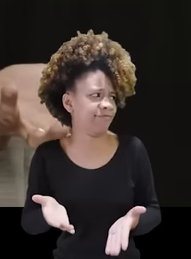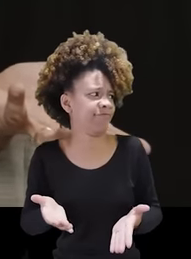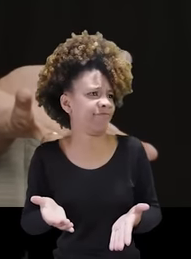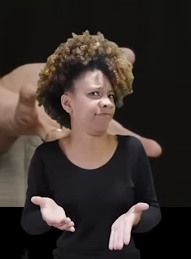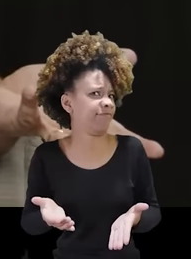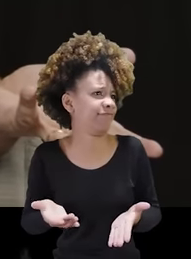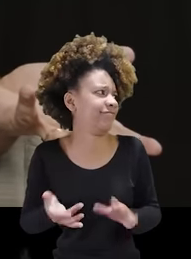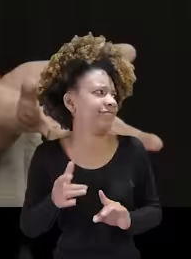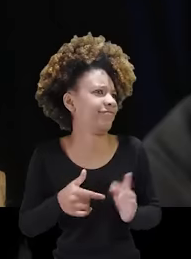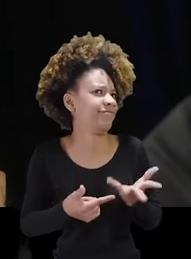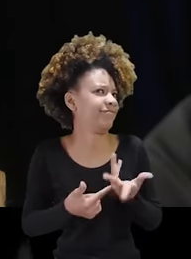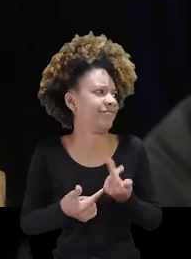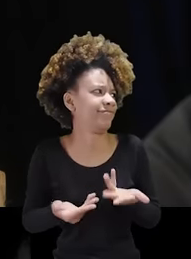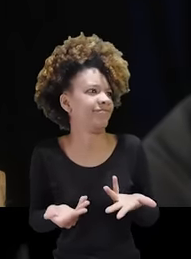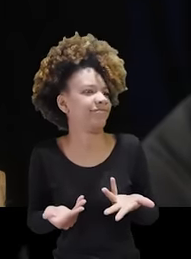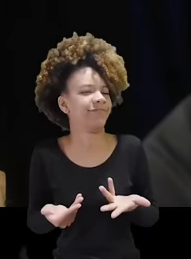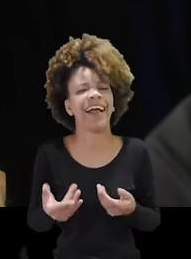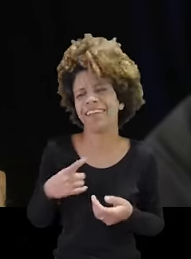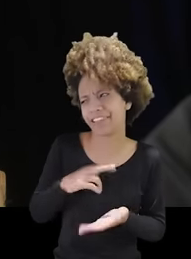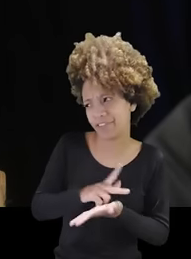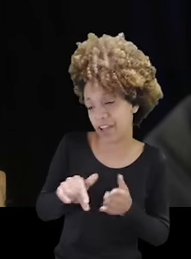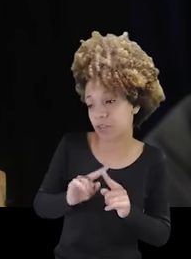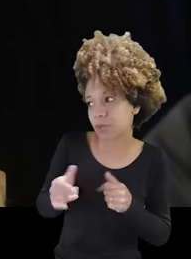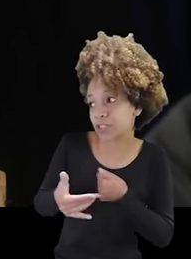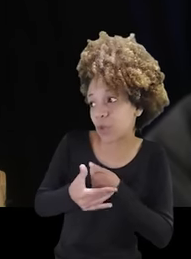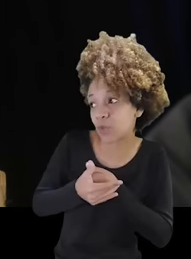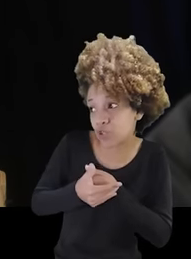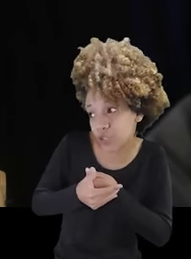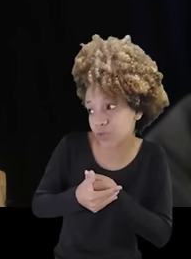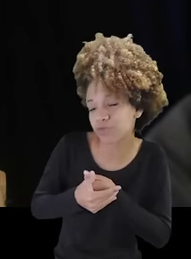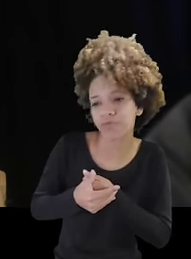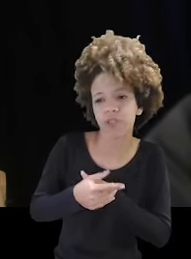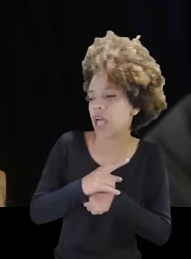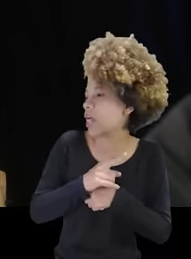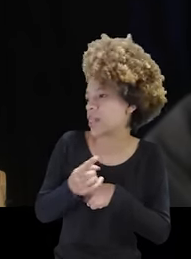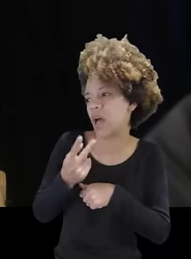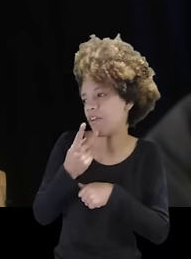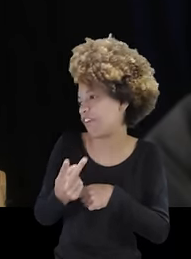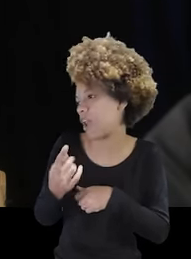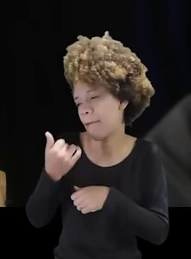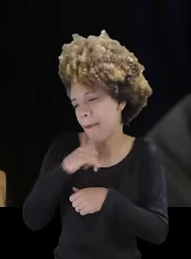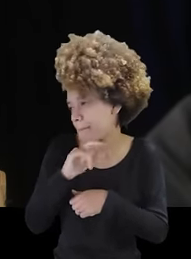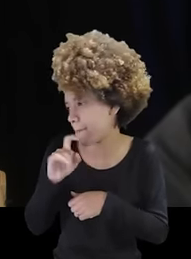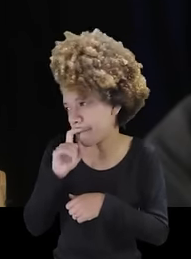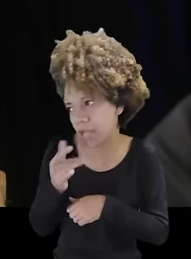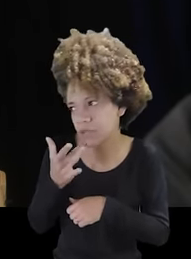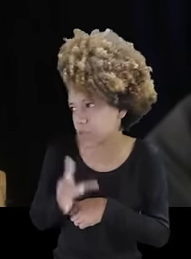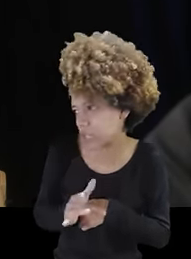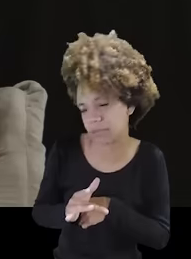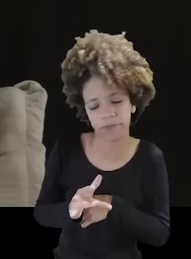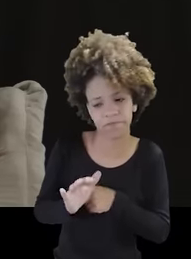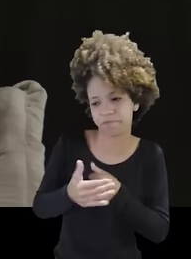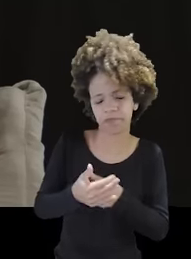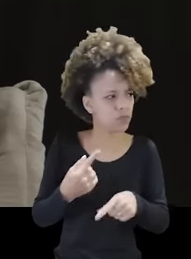um bom tempo mas eles são tudo escondido não fala para os pais de jeito nenhum e a maioria